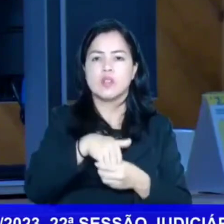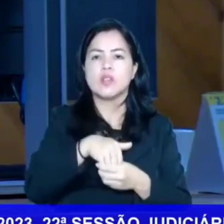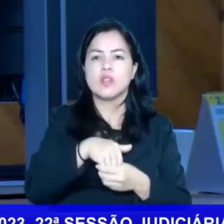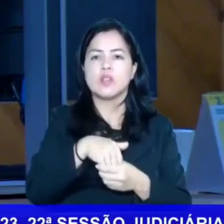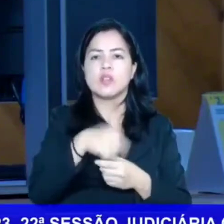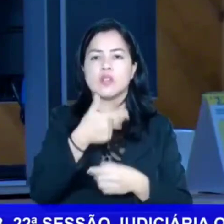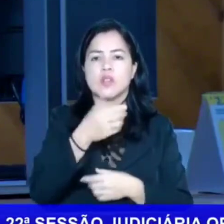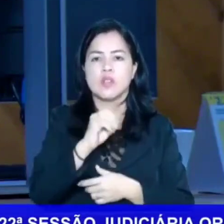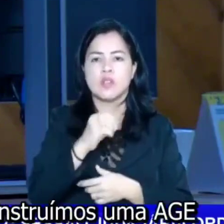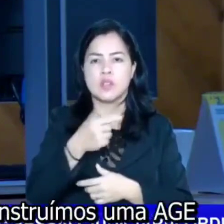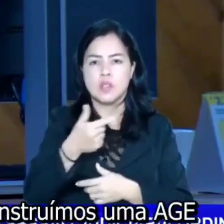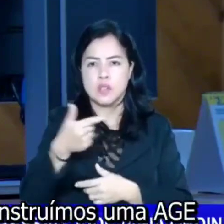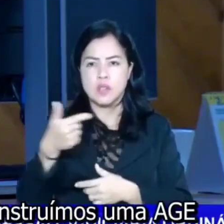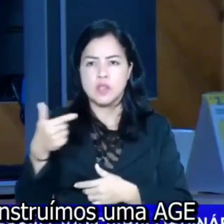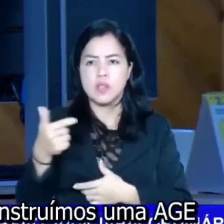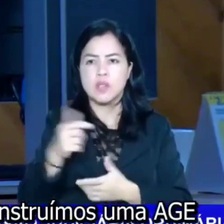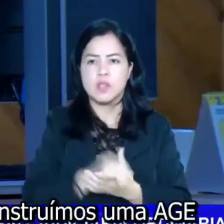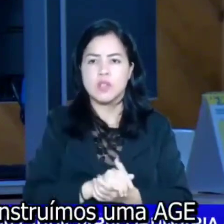2022.